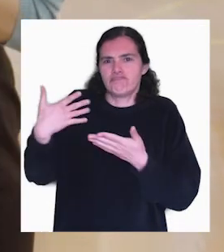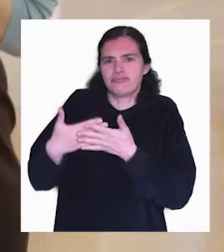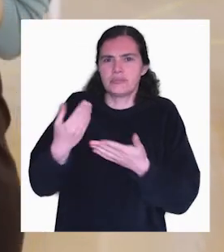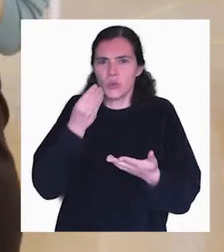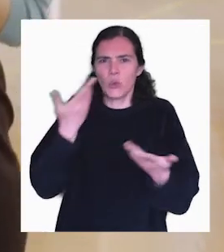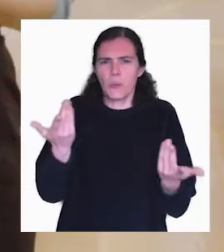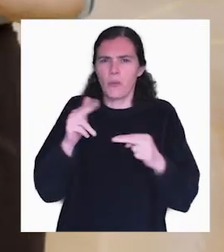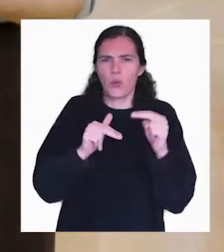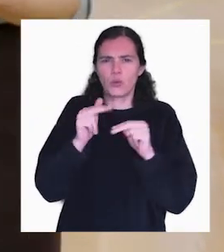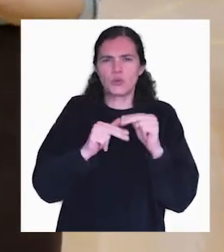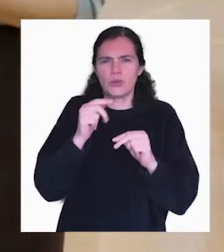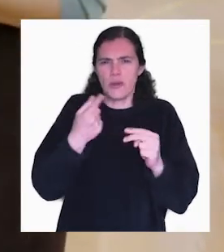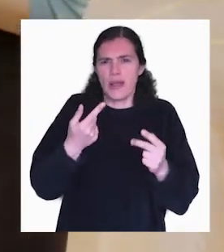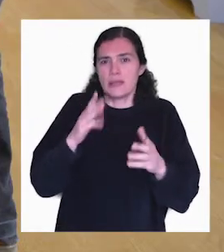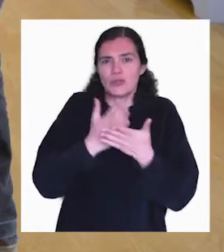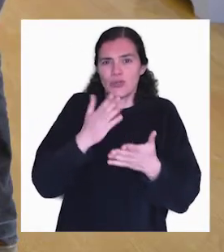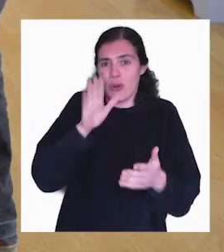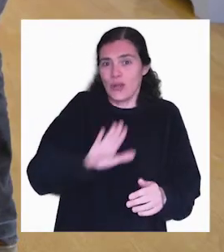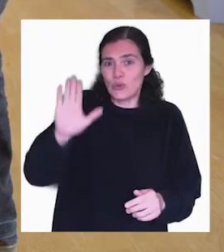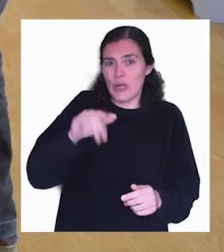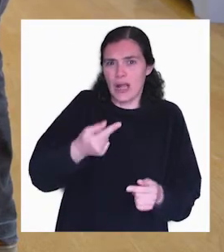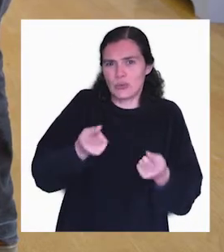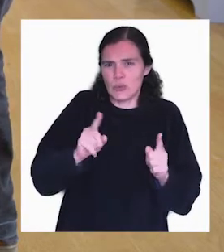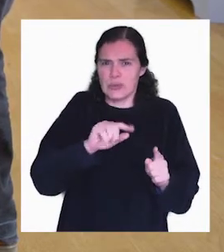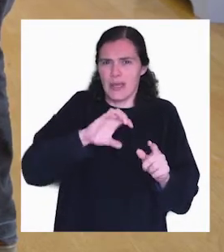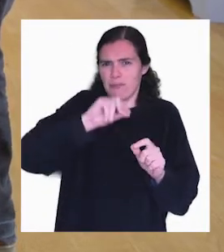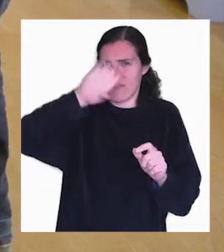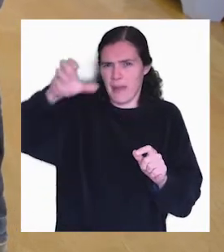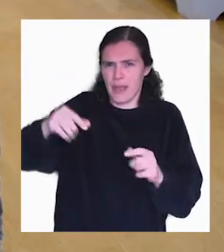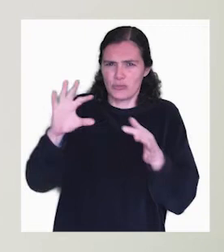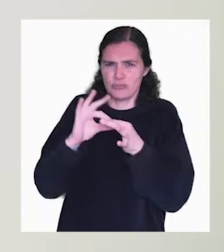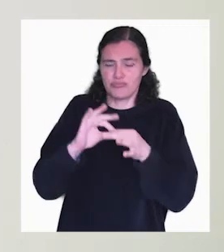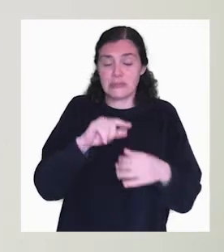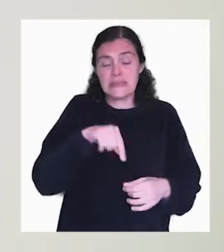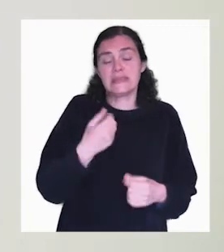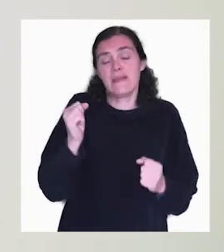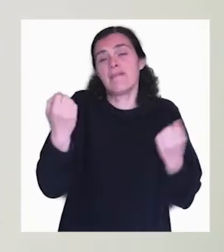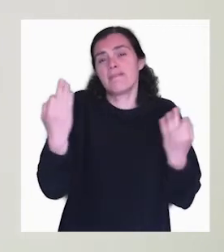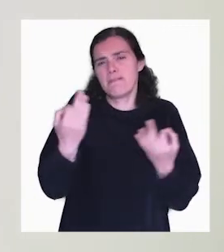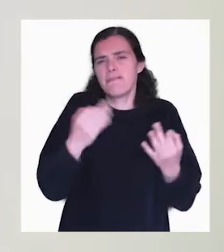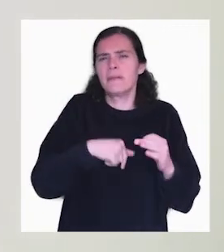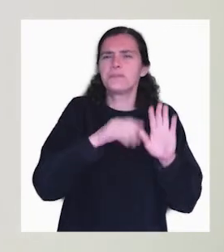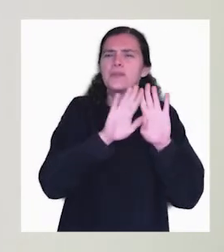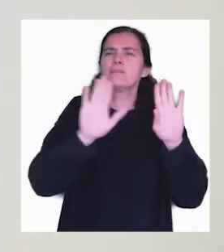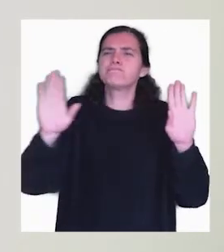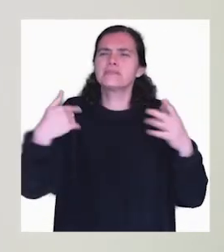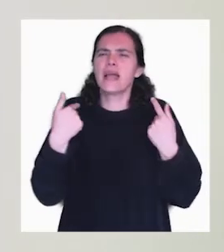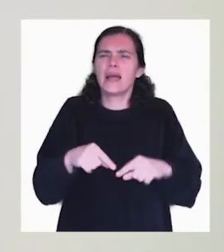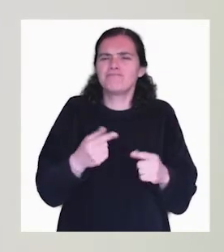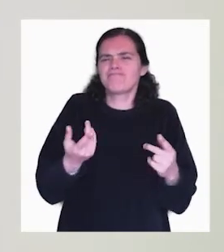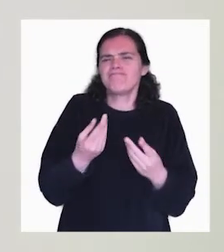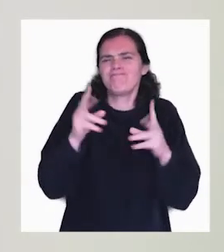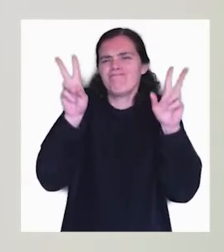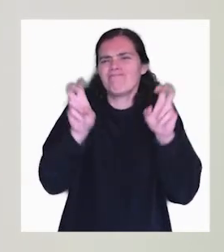construção feita transnacional. Sim, este dispositivo ele apresenta quase uma matéria